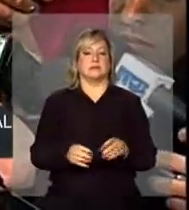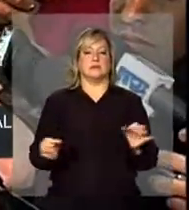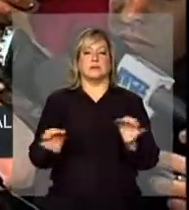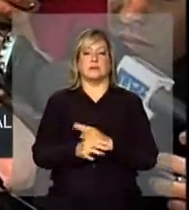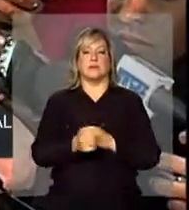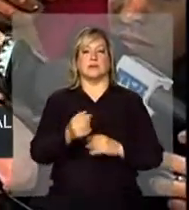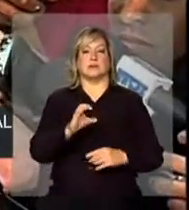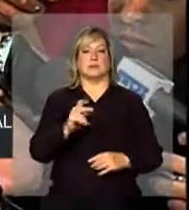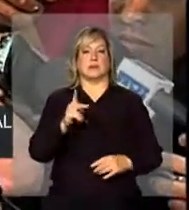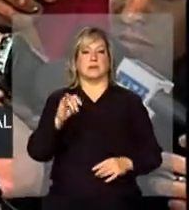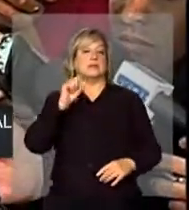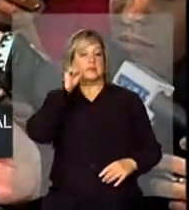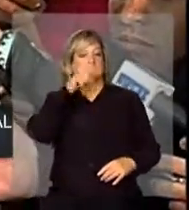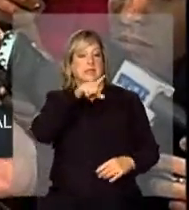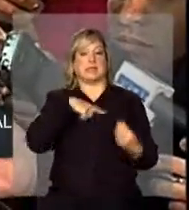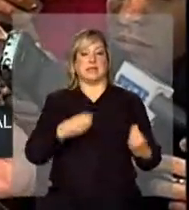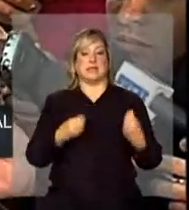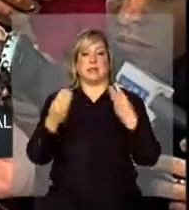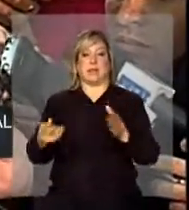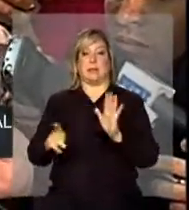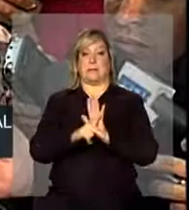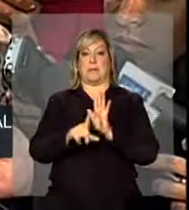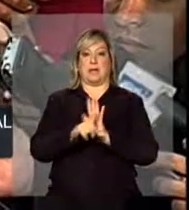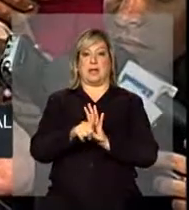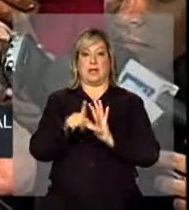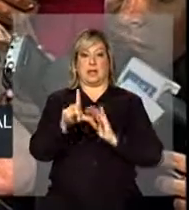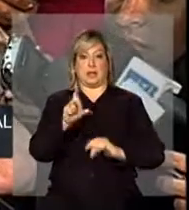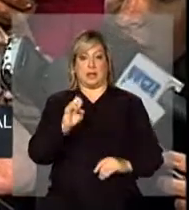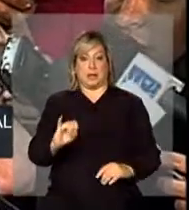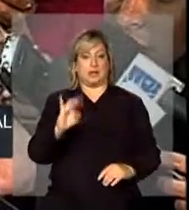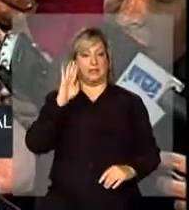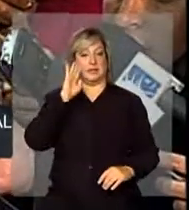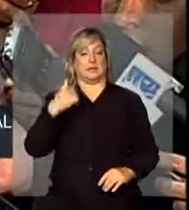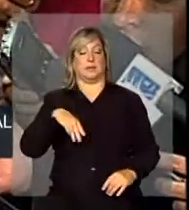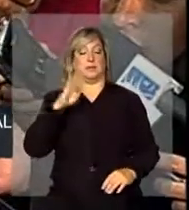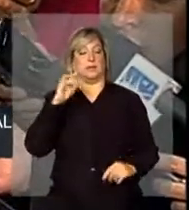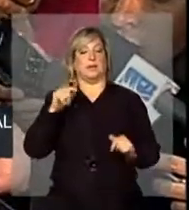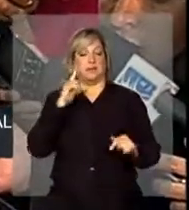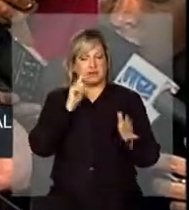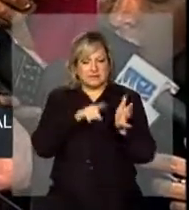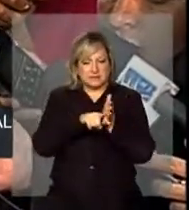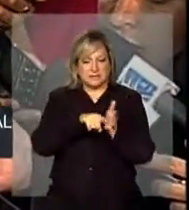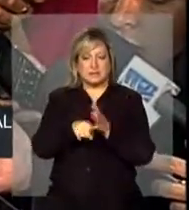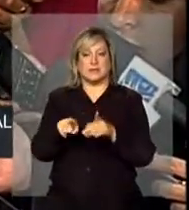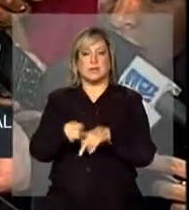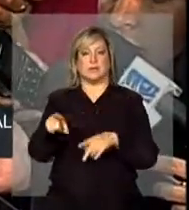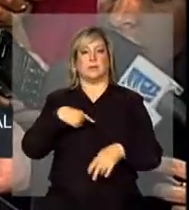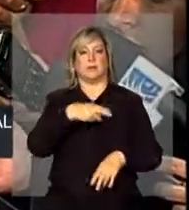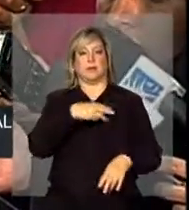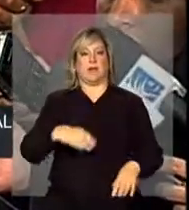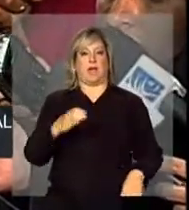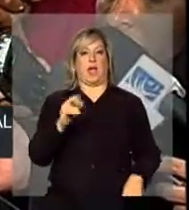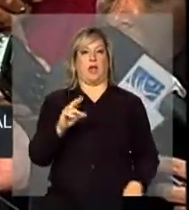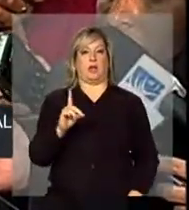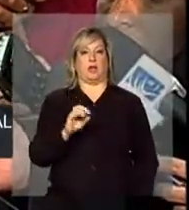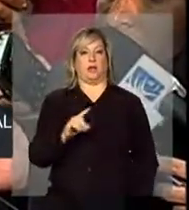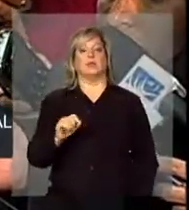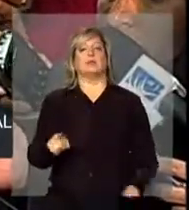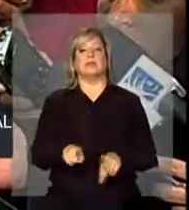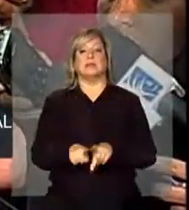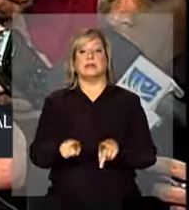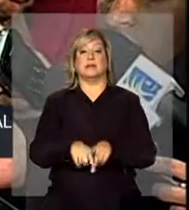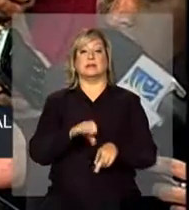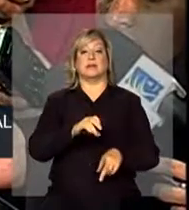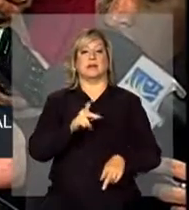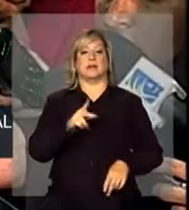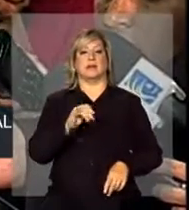do Senado, entregou um projeto de lei que nós estamos considerando prioritário. Vamos analisar, como disse o ministro José Eduardo Cardoso, e também a